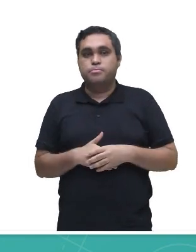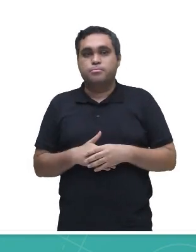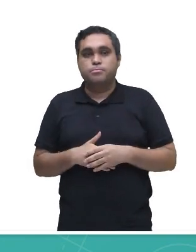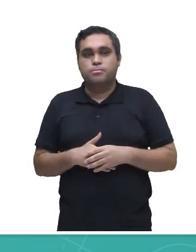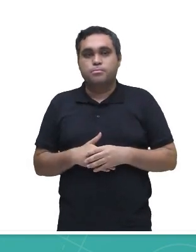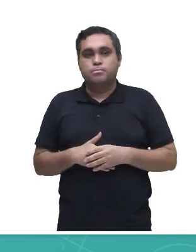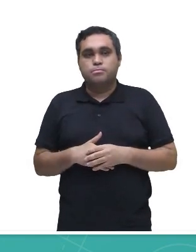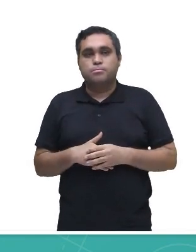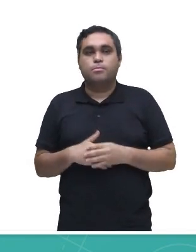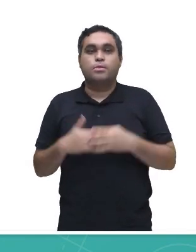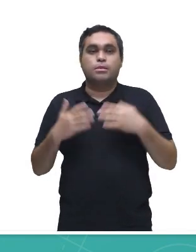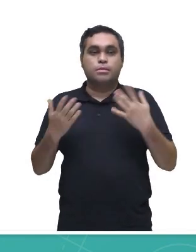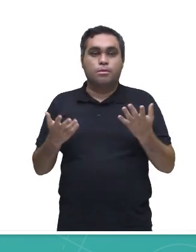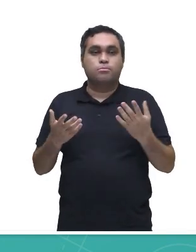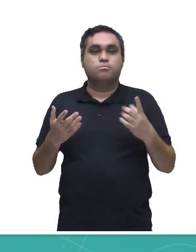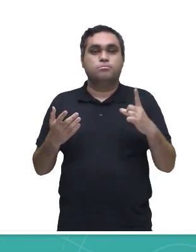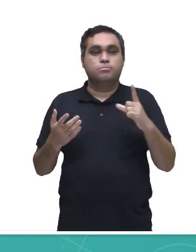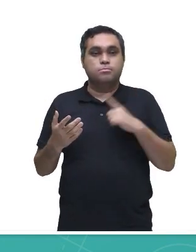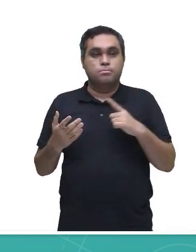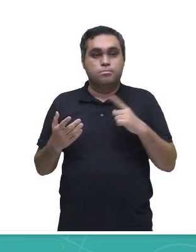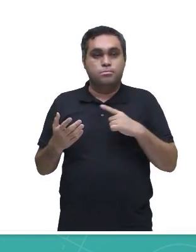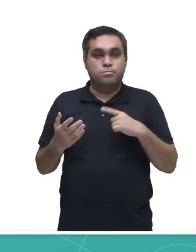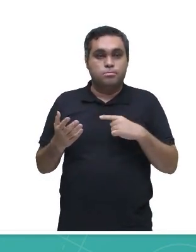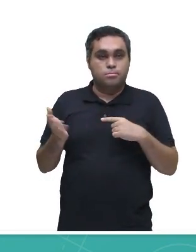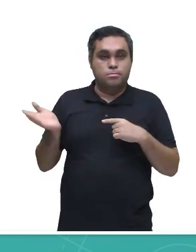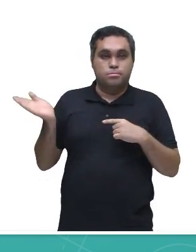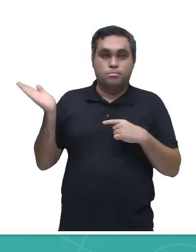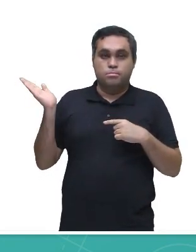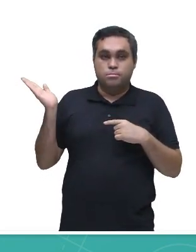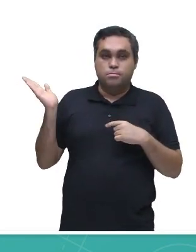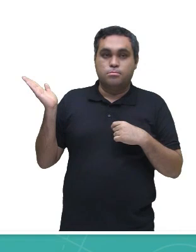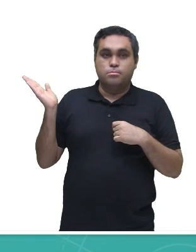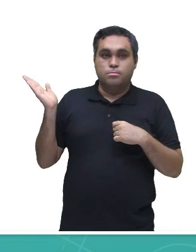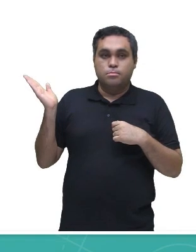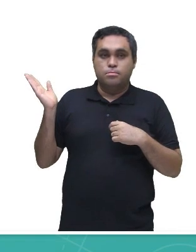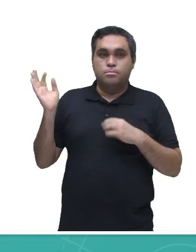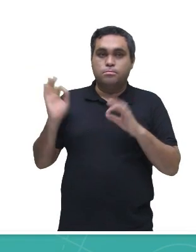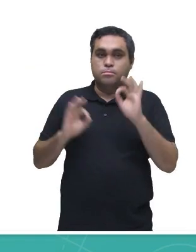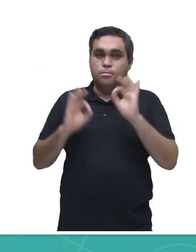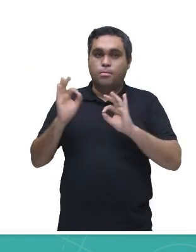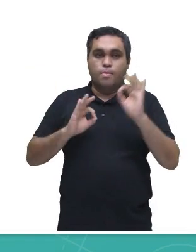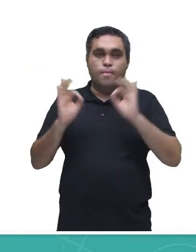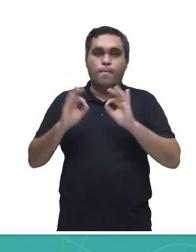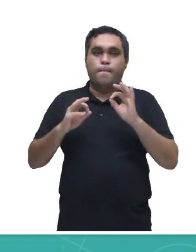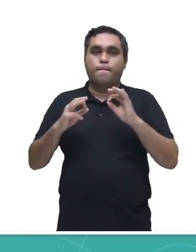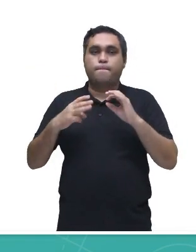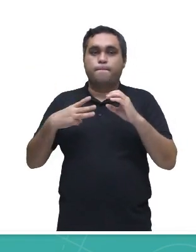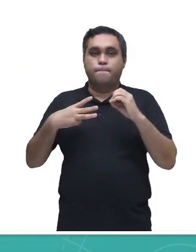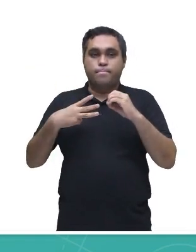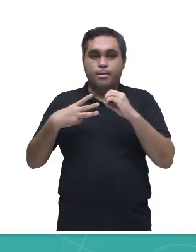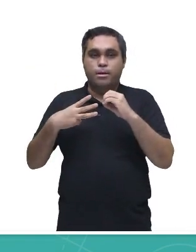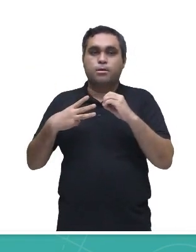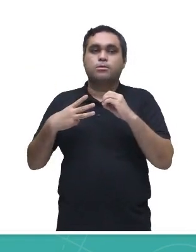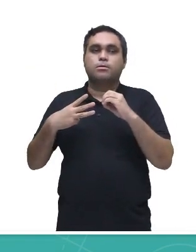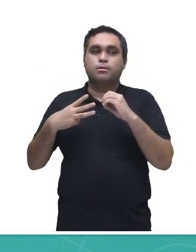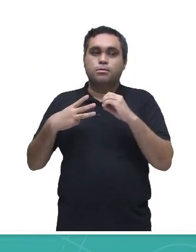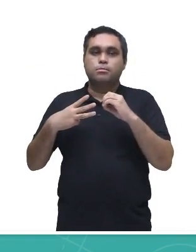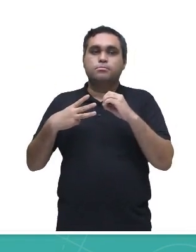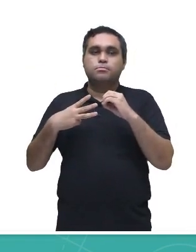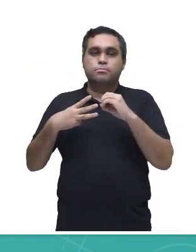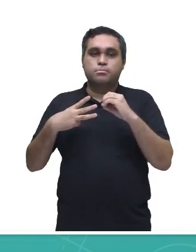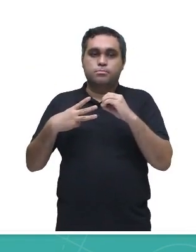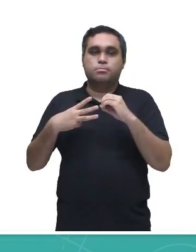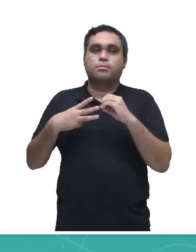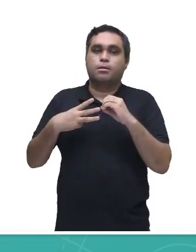Então, inicialmente, nós temos aqui os níveis de organização celular e eles começam com célula. Olha